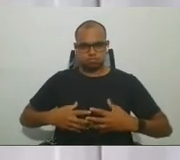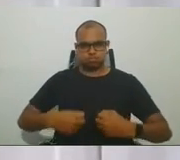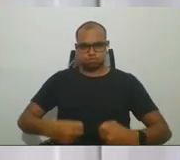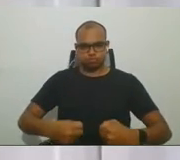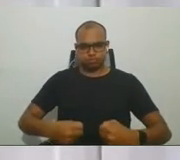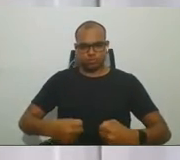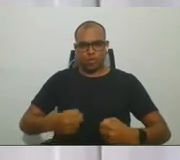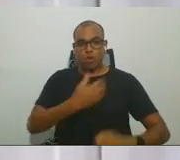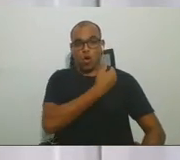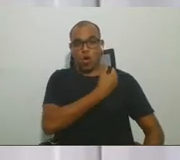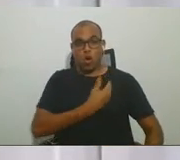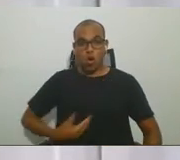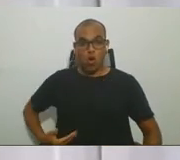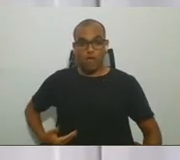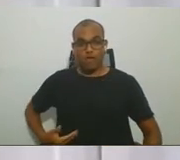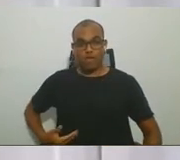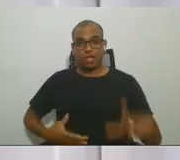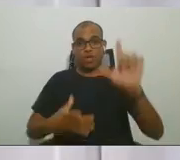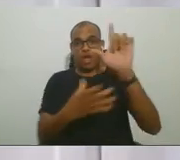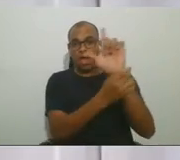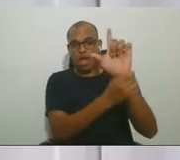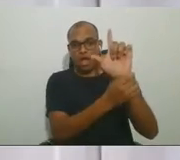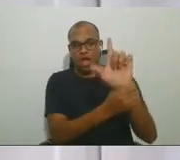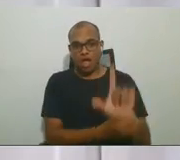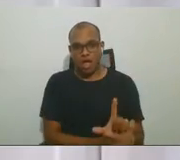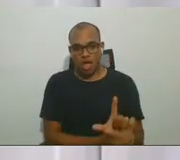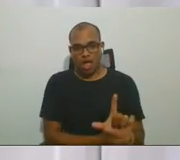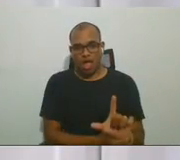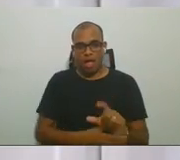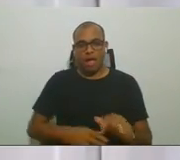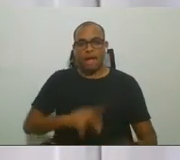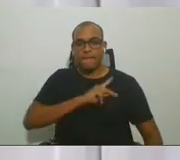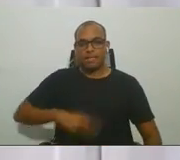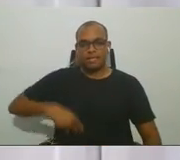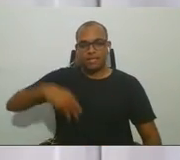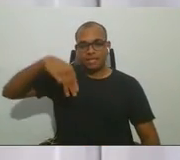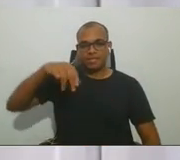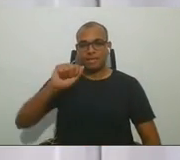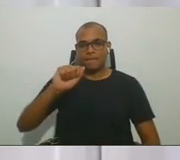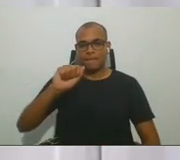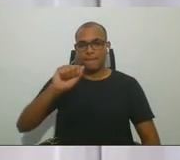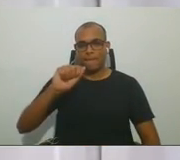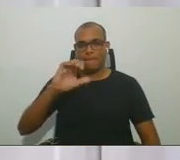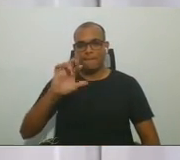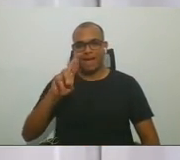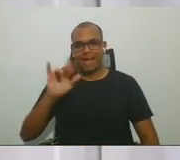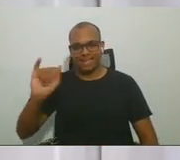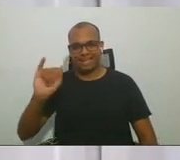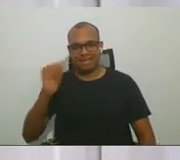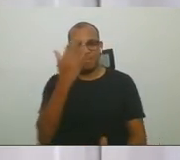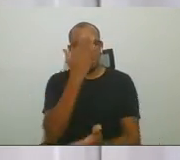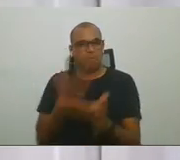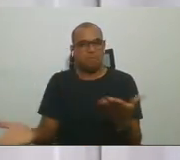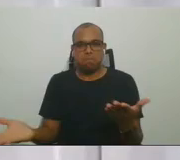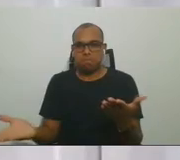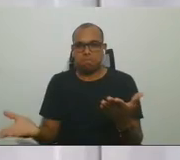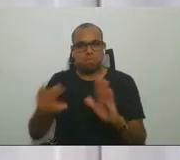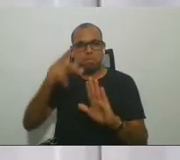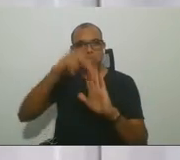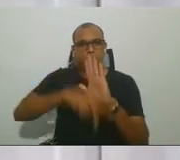Macri, significou a derrota do projeto graças aos votos dos representantes